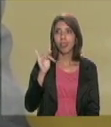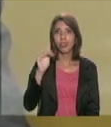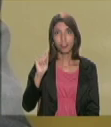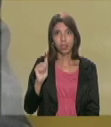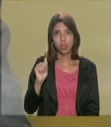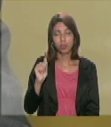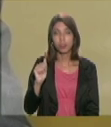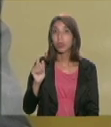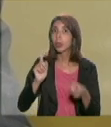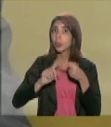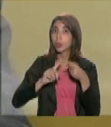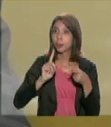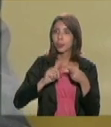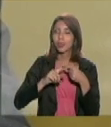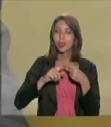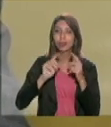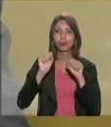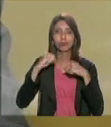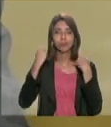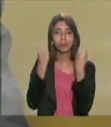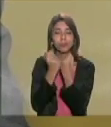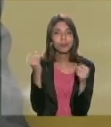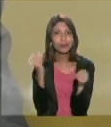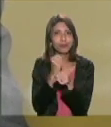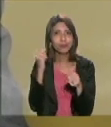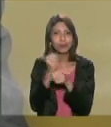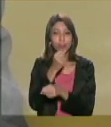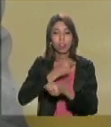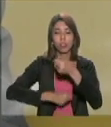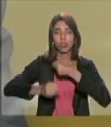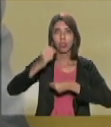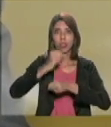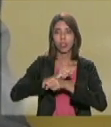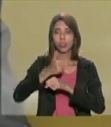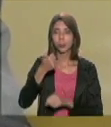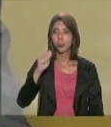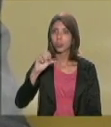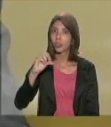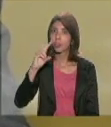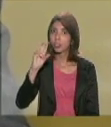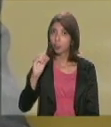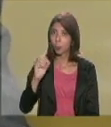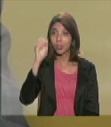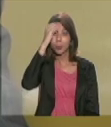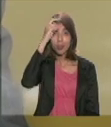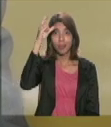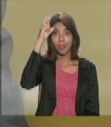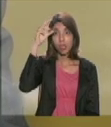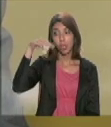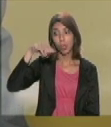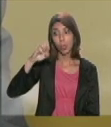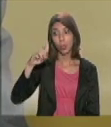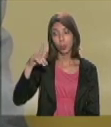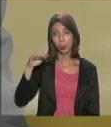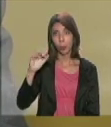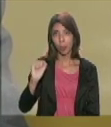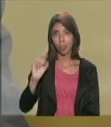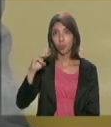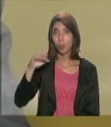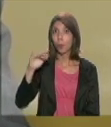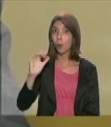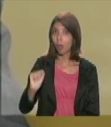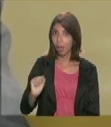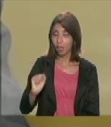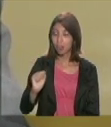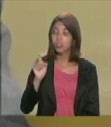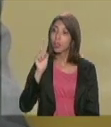FIFA. Primeiro, com um estádio construído em 1950, quando era prefeito Mendes de Moraes.